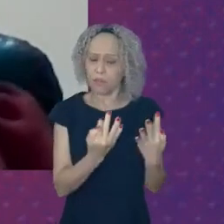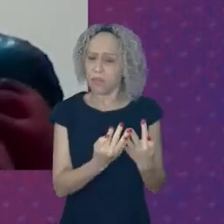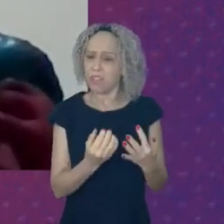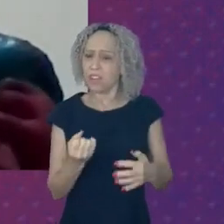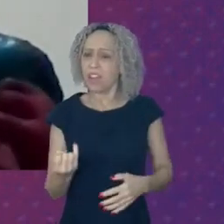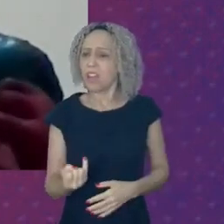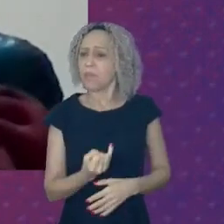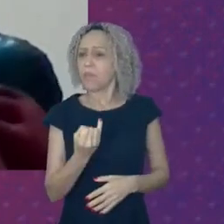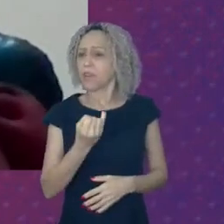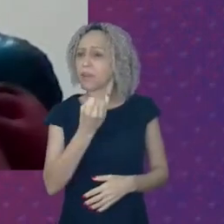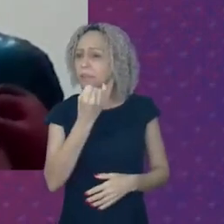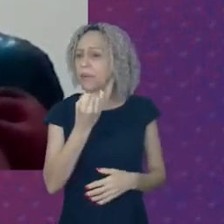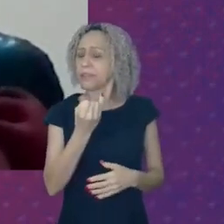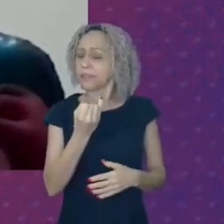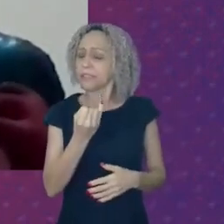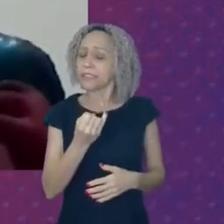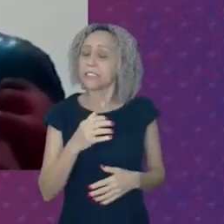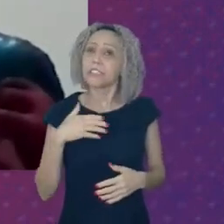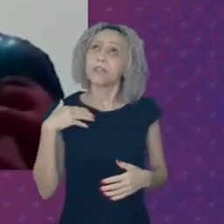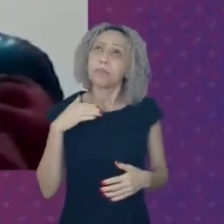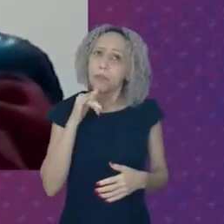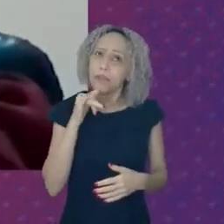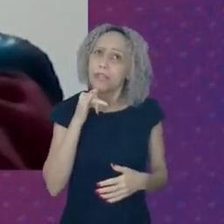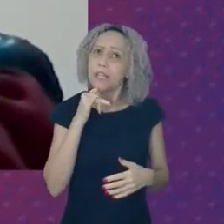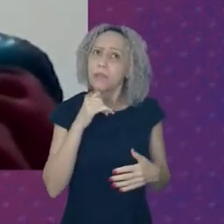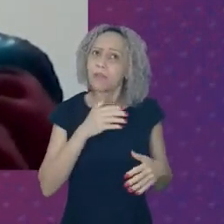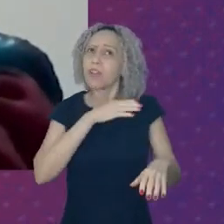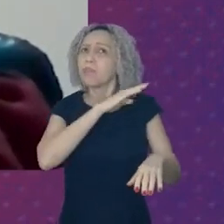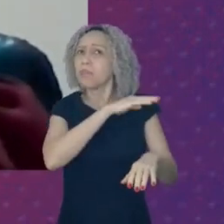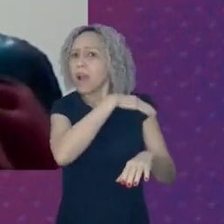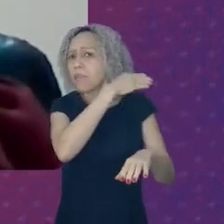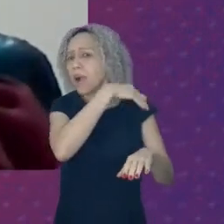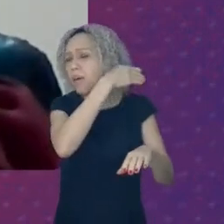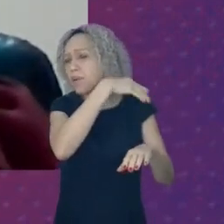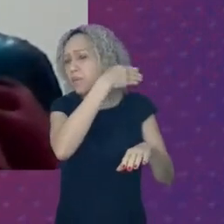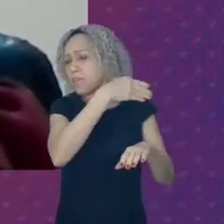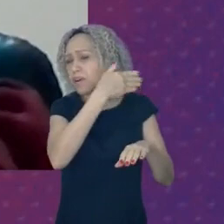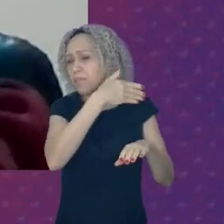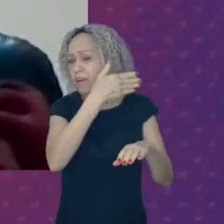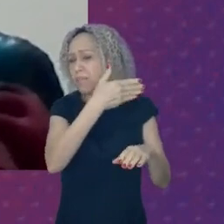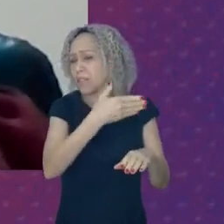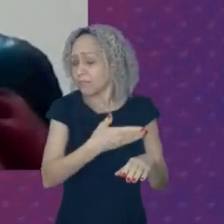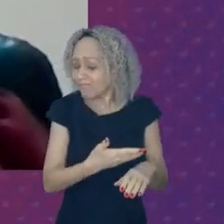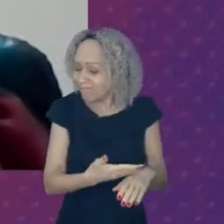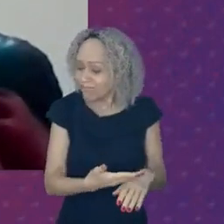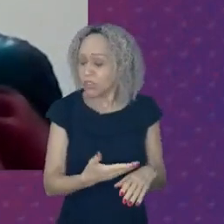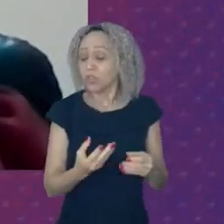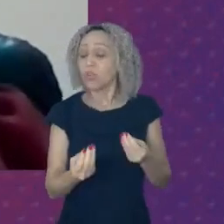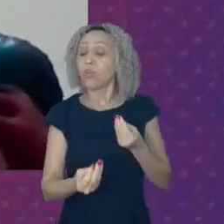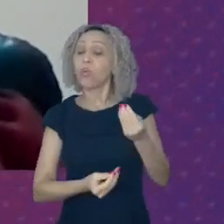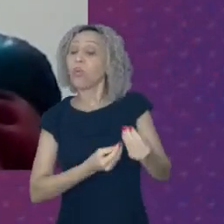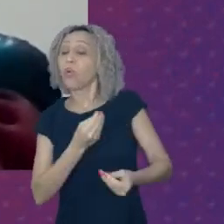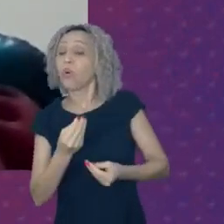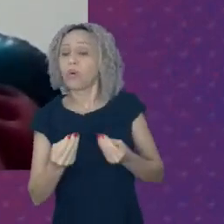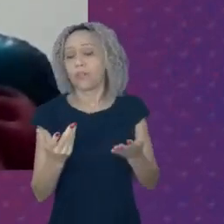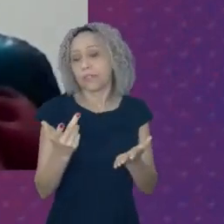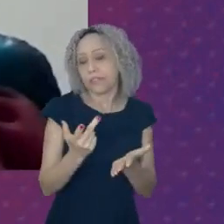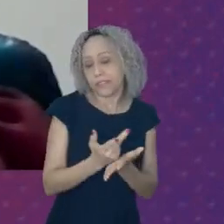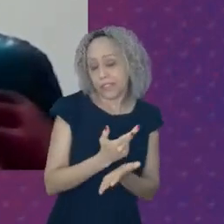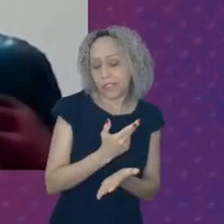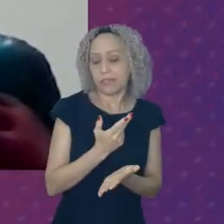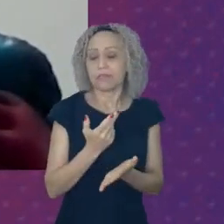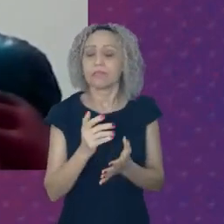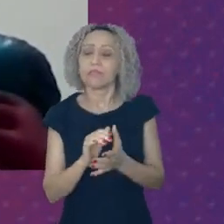dessa contextualização histórica do programa, que já passou por diversas mudanças,